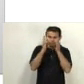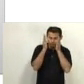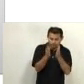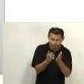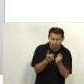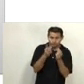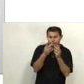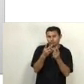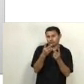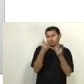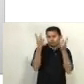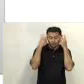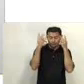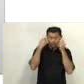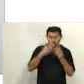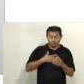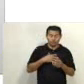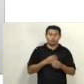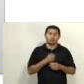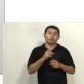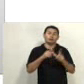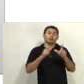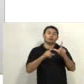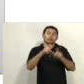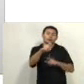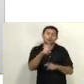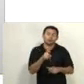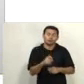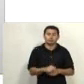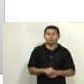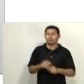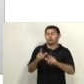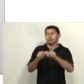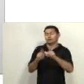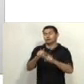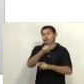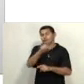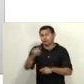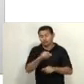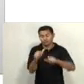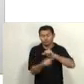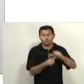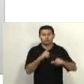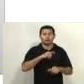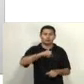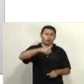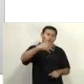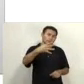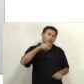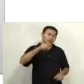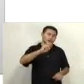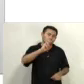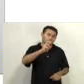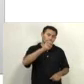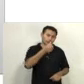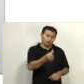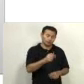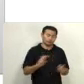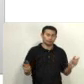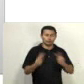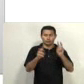padronização da minha variável x para a minha variável z. Portanto, eu tenho 14,56, que é o valor de